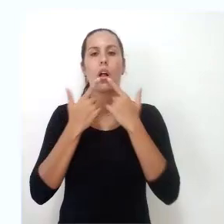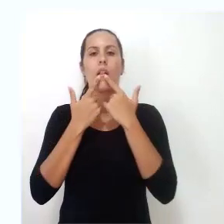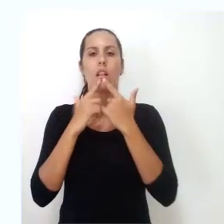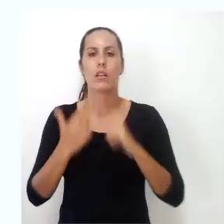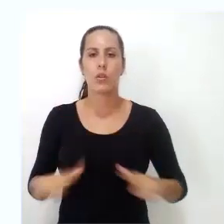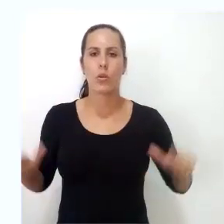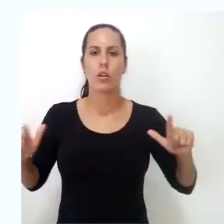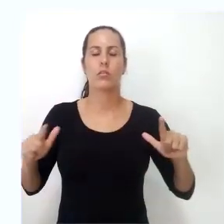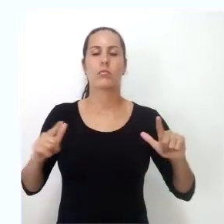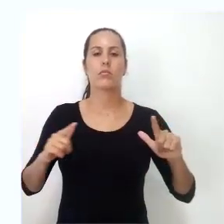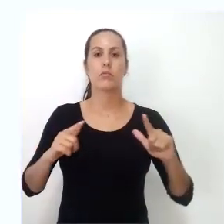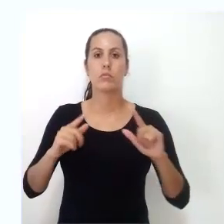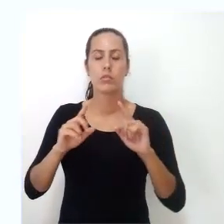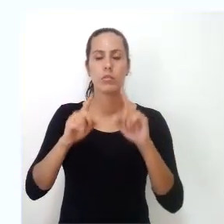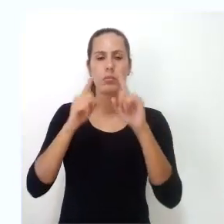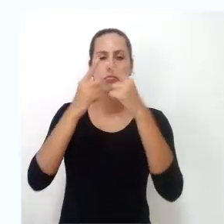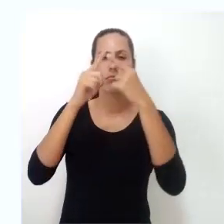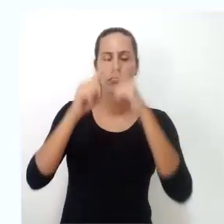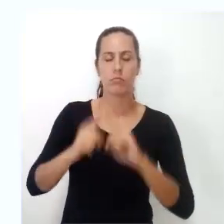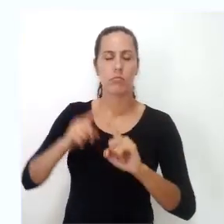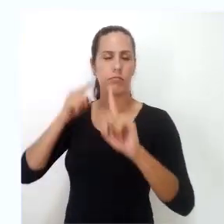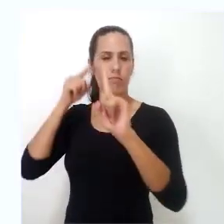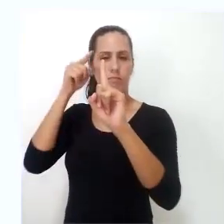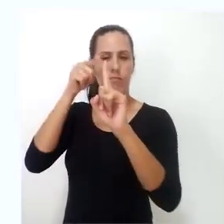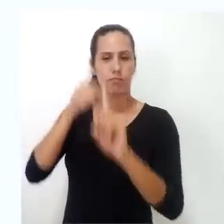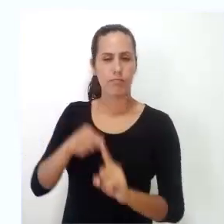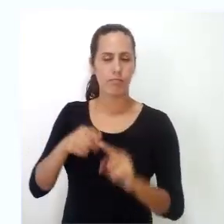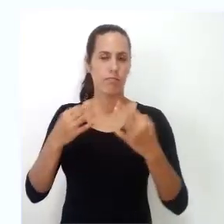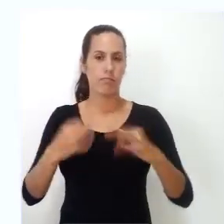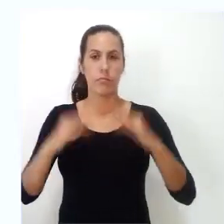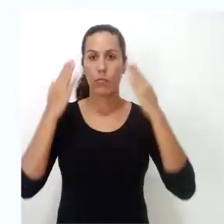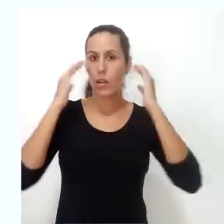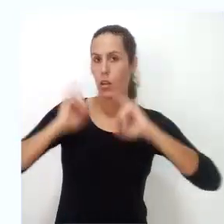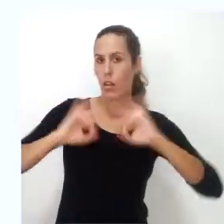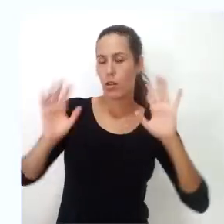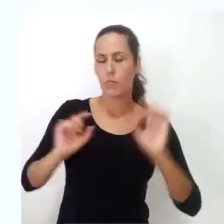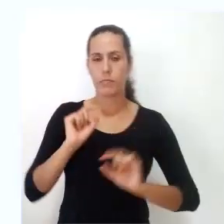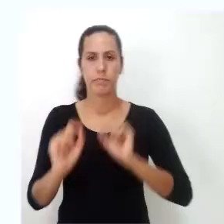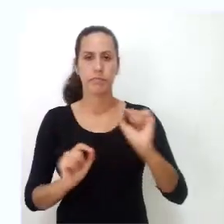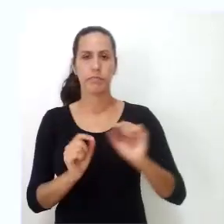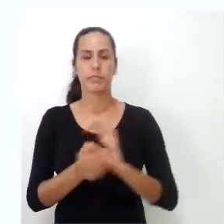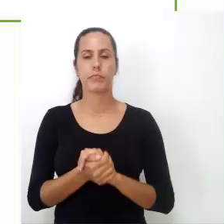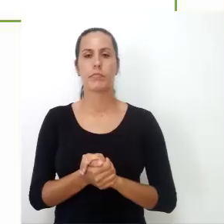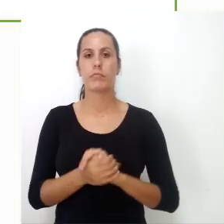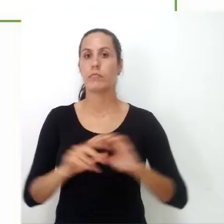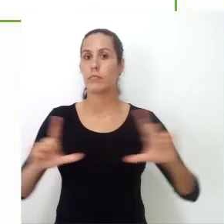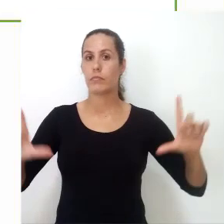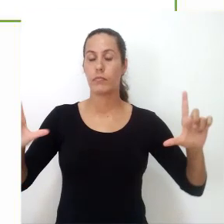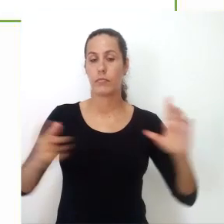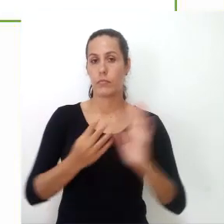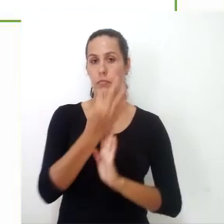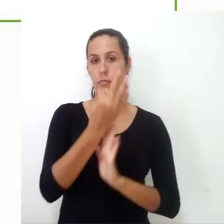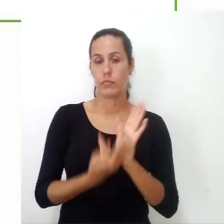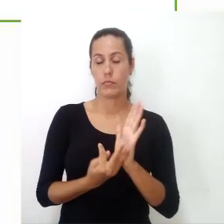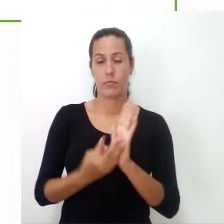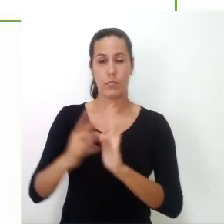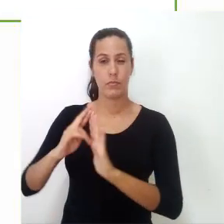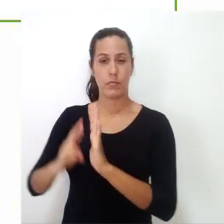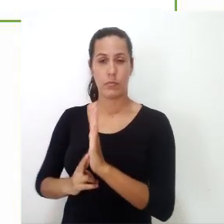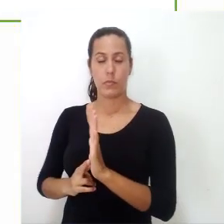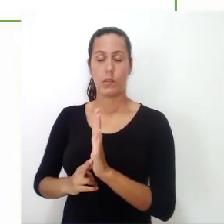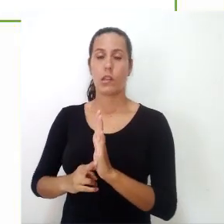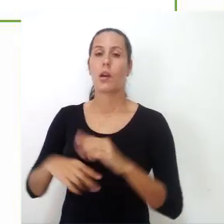pela objetividade. Ser claro, ser objetivo, certo? Então vamos lá. Na tela nós temos os